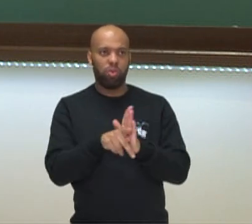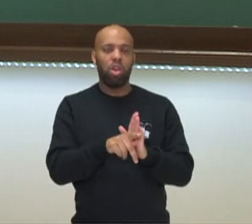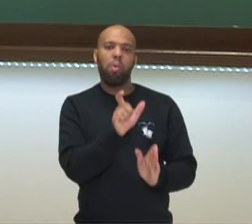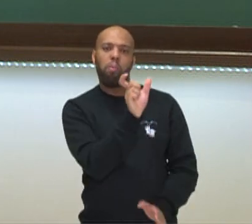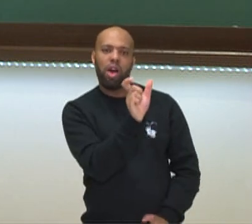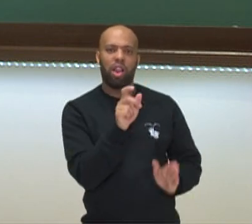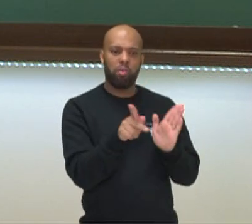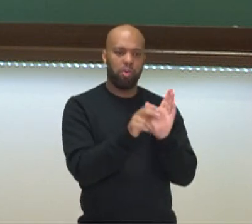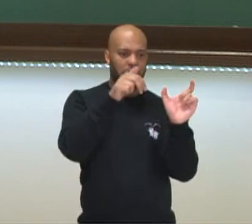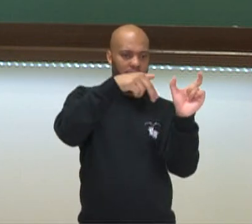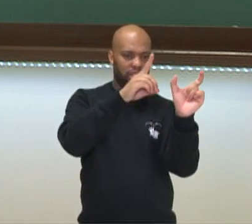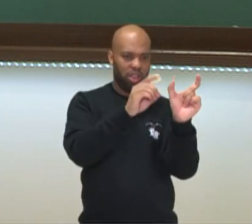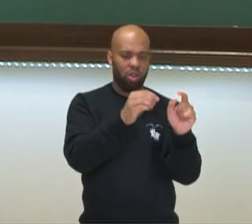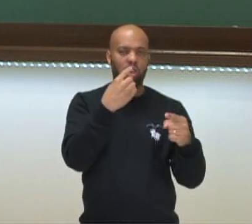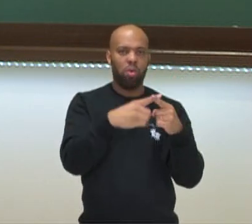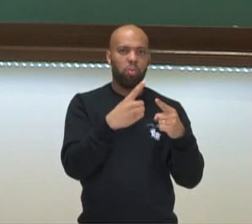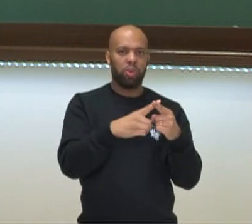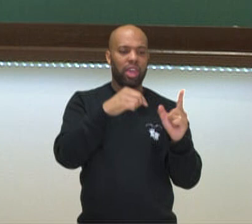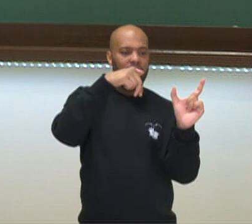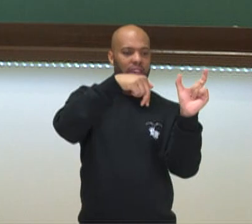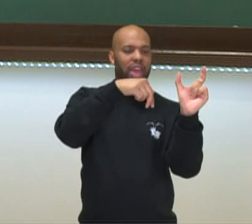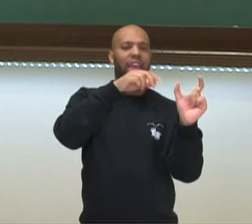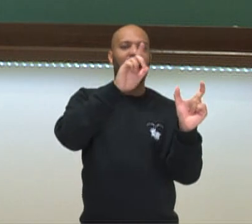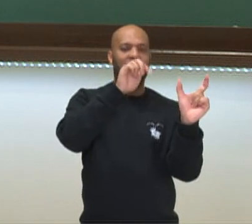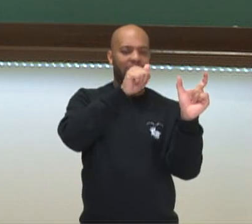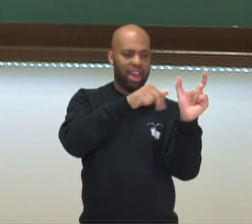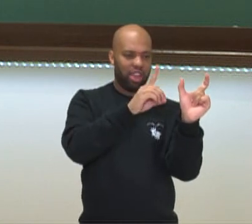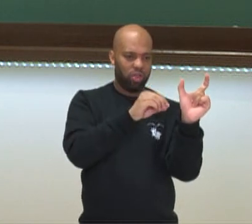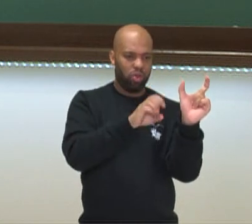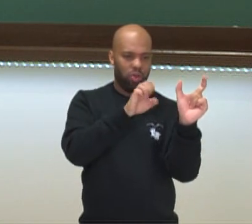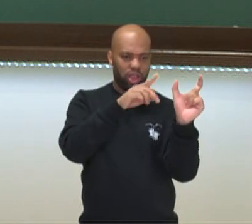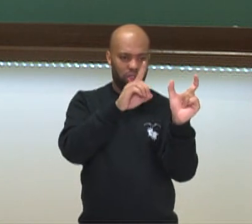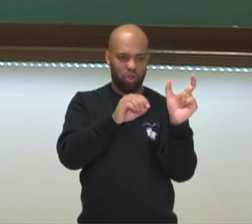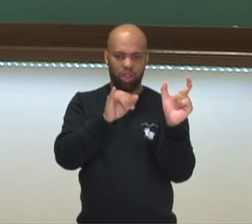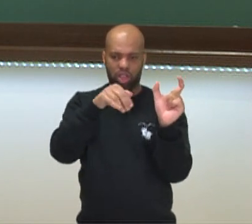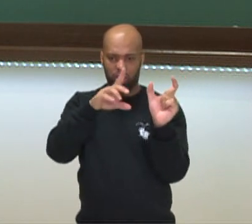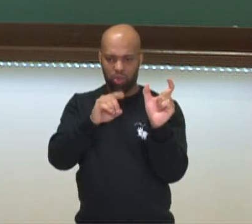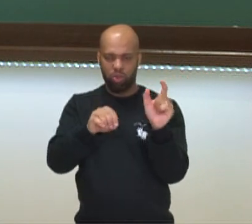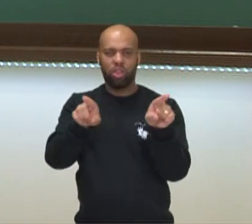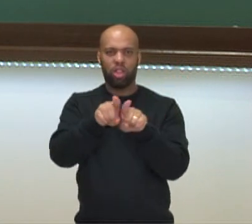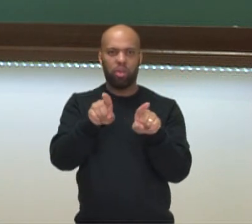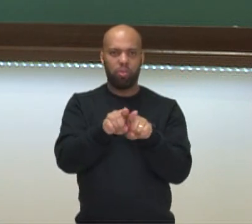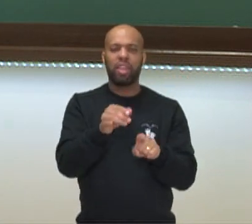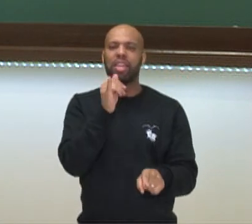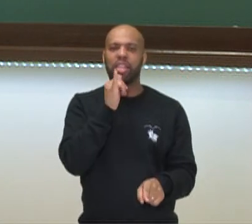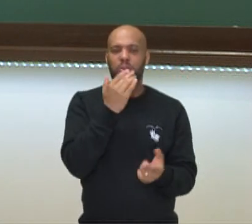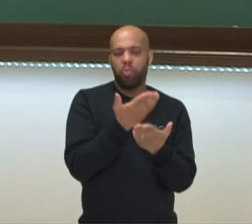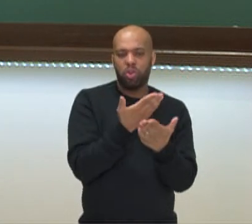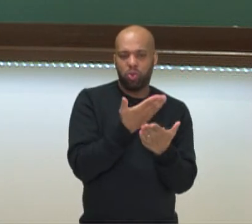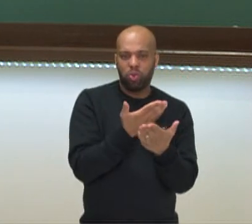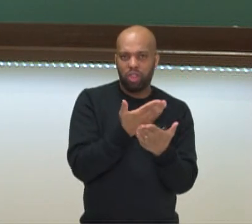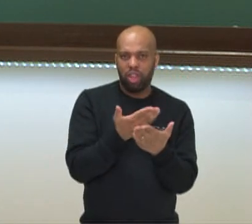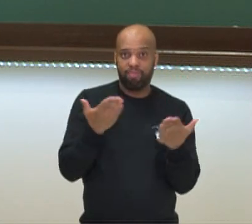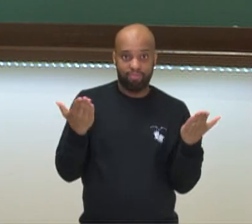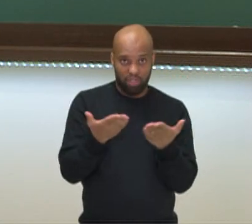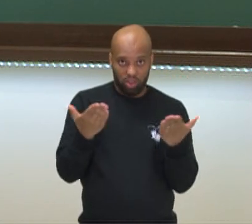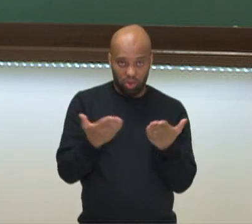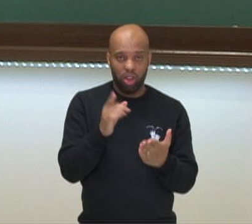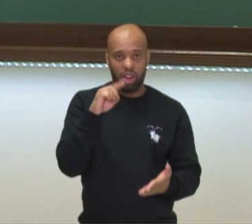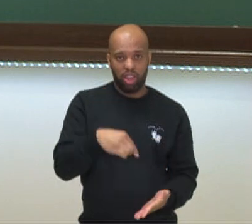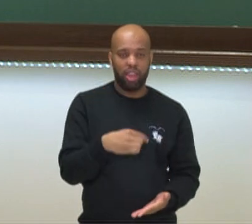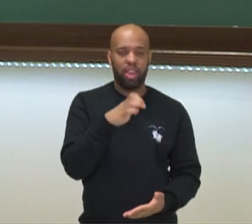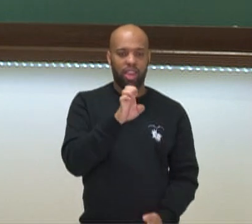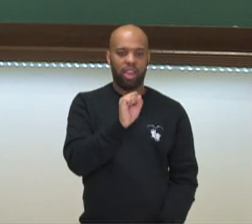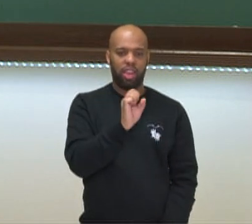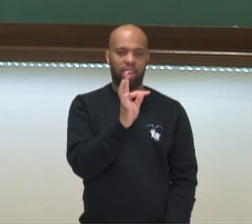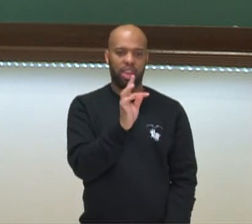no gerúndio, né? Lembrando que termina em ando, endo, indo, né? Se for o verbo estudar, uma situação que vocês estão fazendo nesse momento,